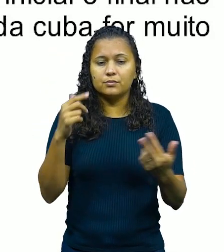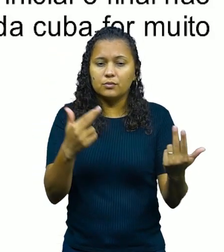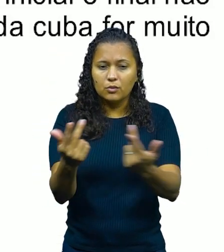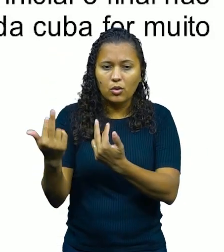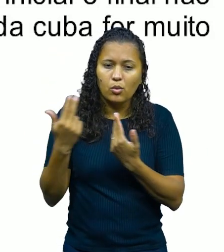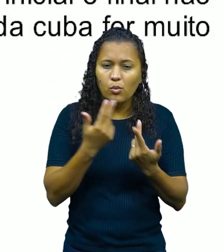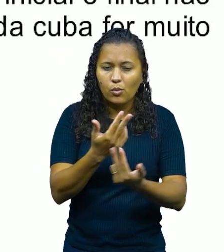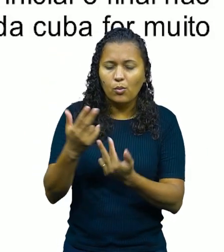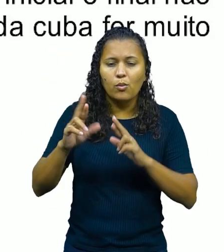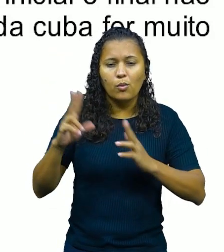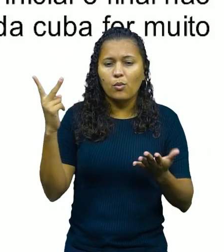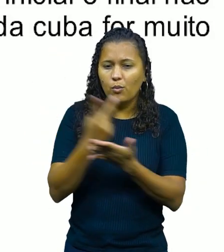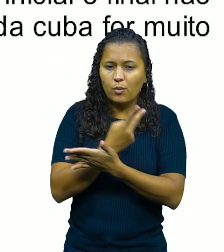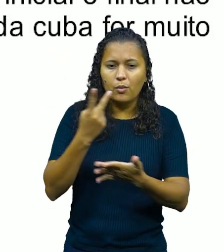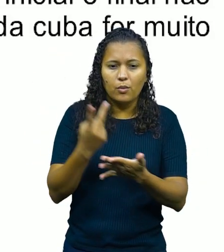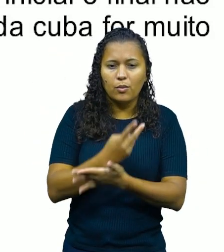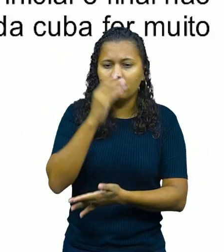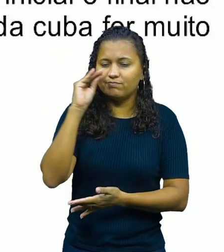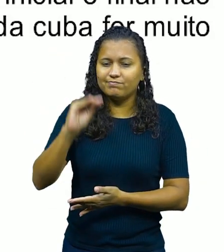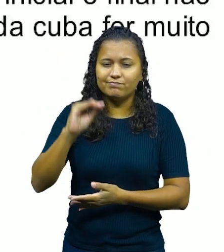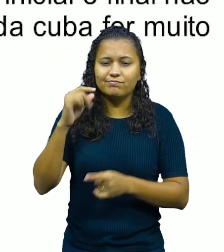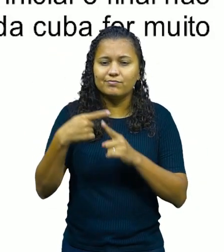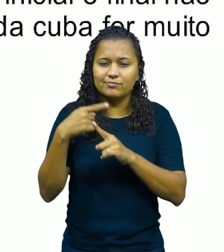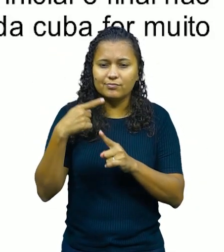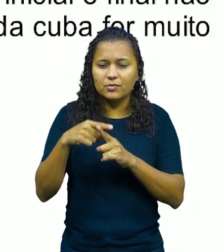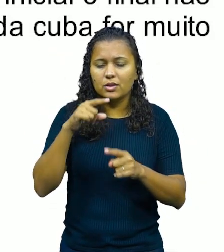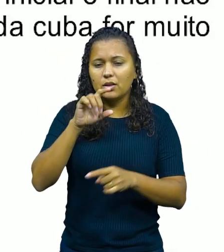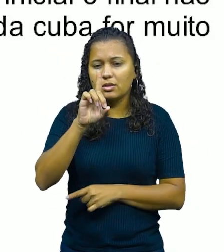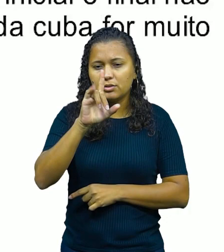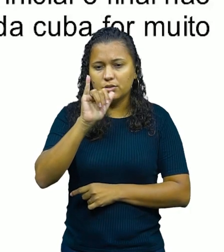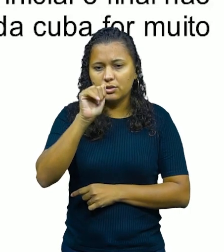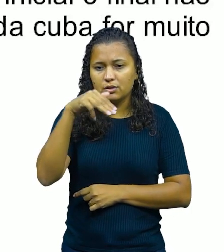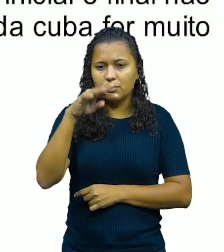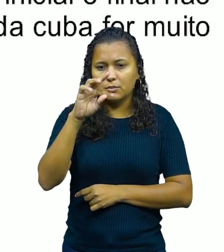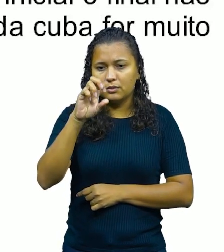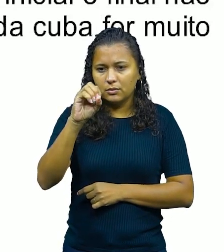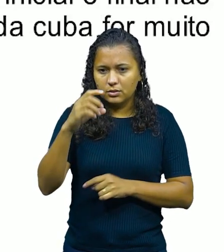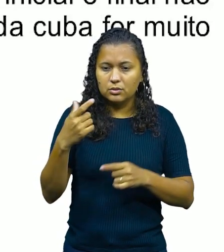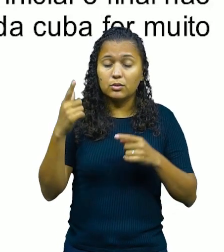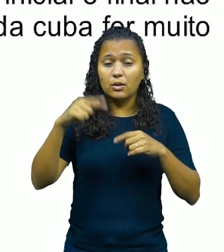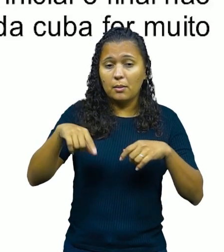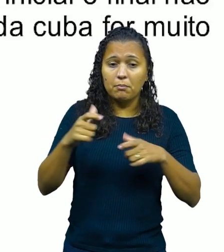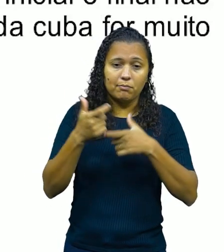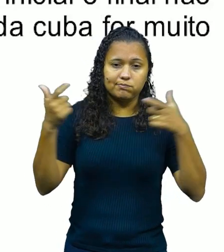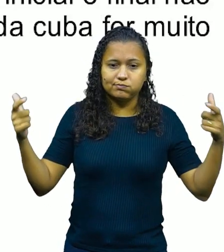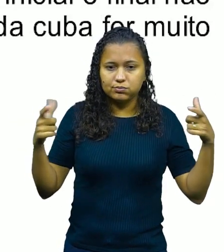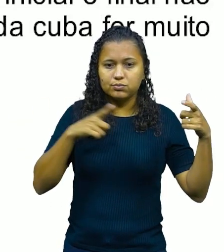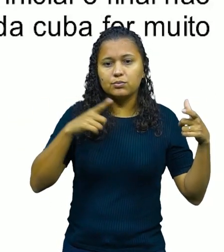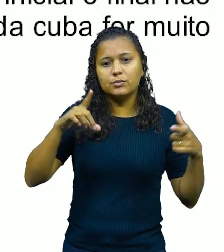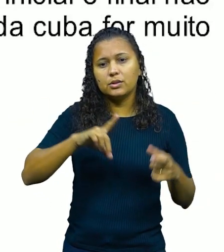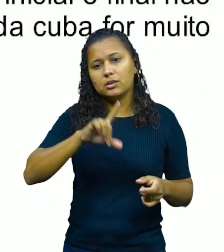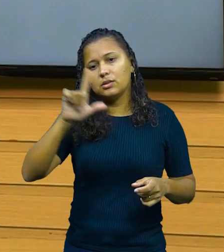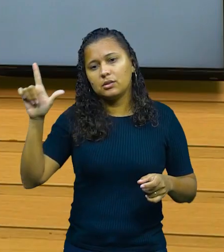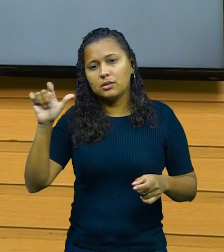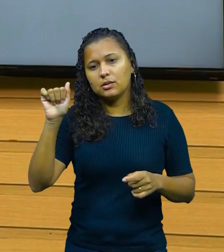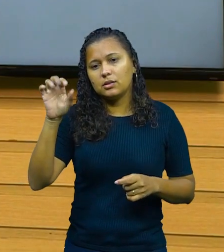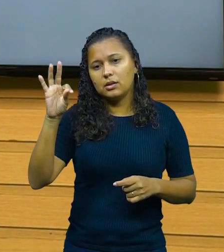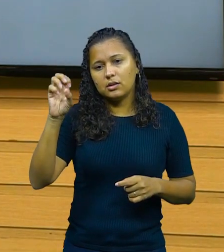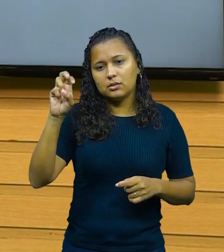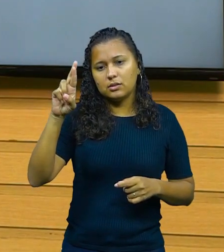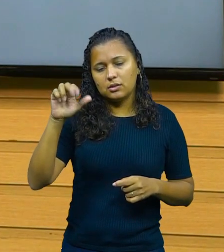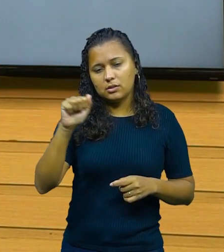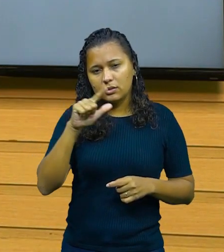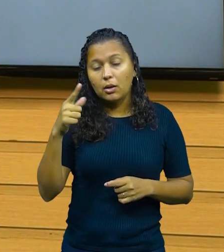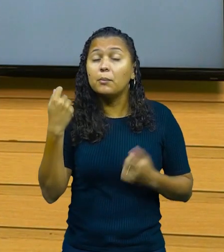final serem iguais, o erro é desprezível quando o diâmetro da cuba for muito superior ao diâmetro do tubo lateral. Então tem que